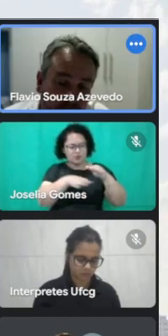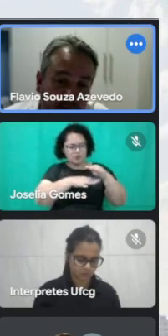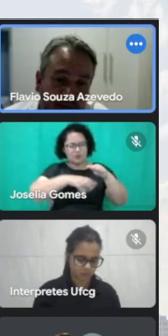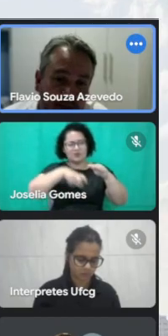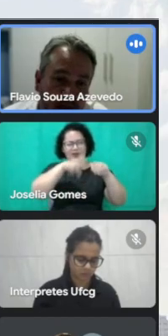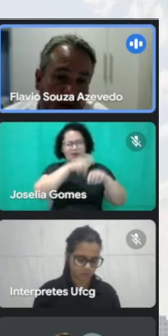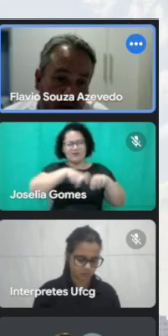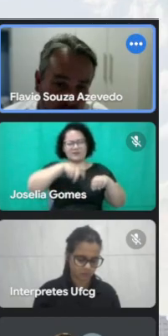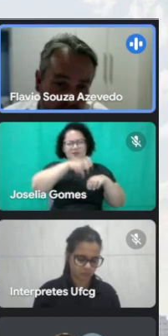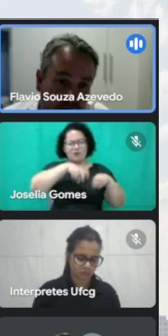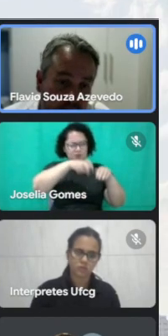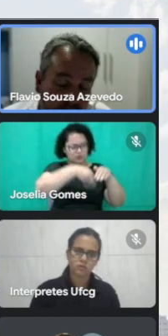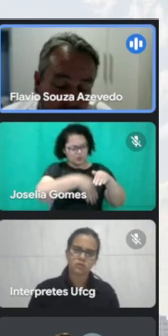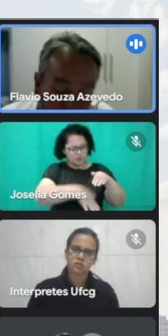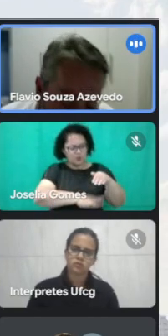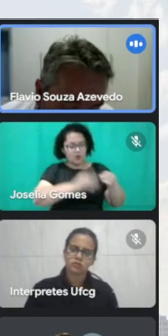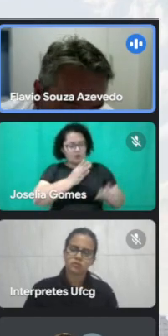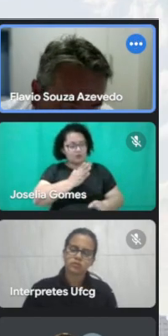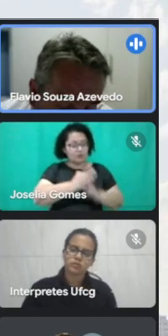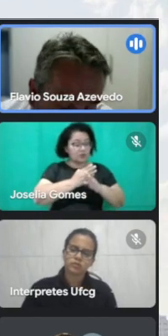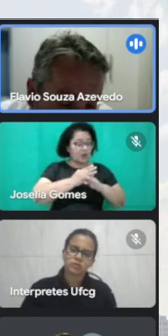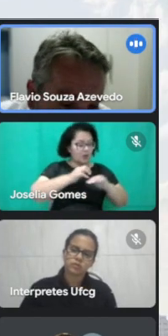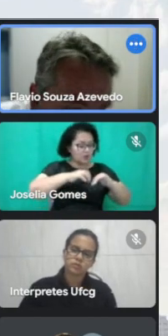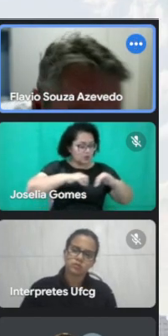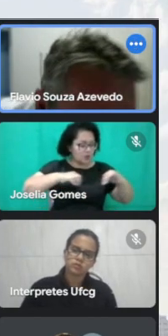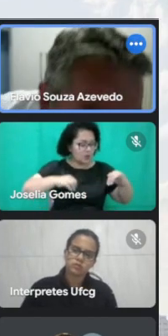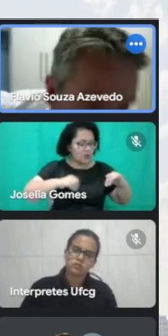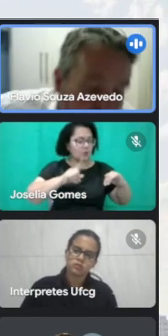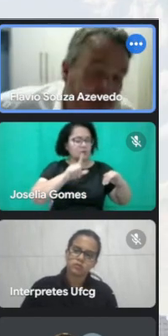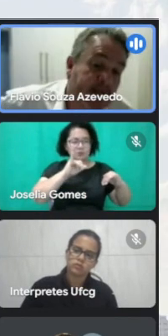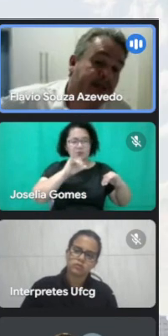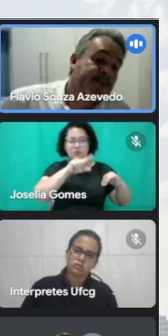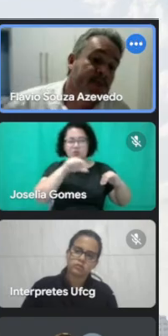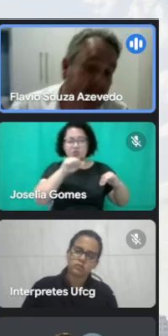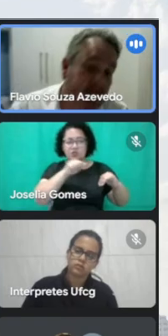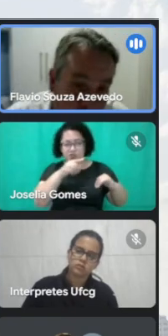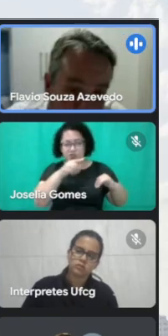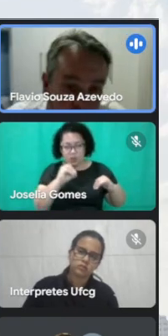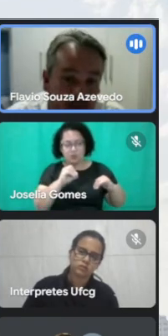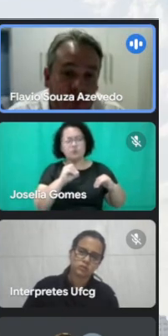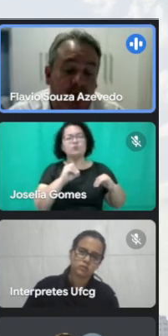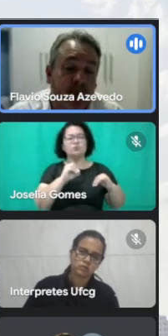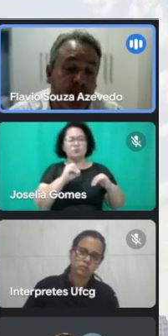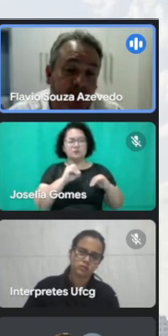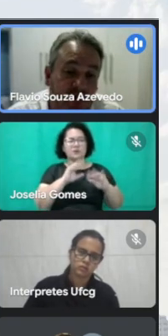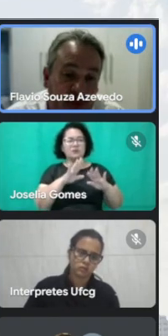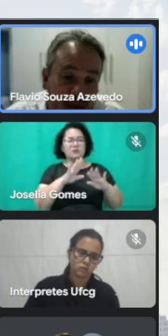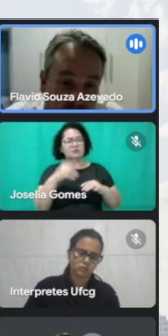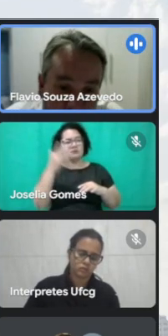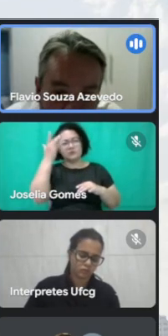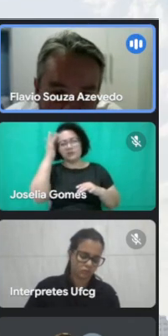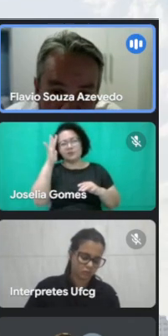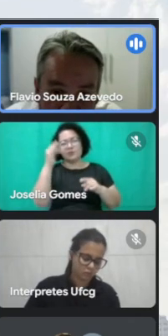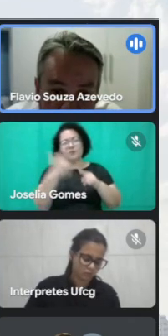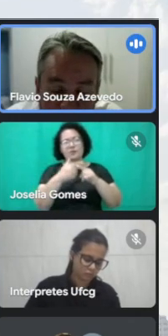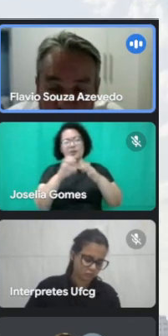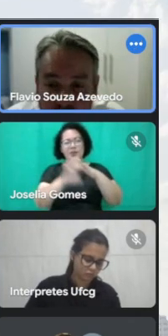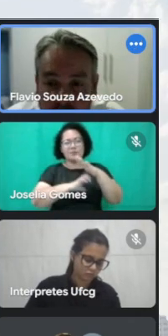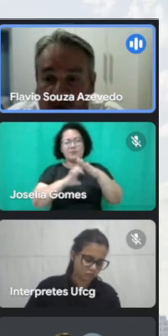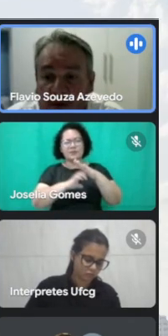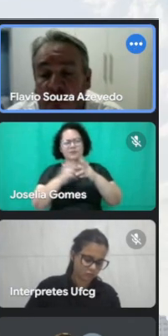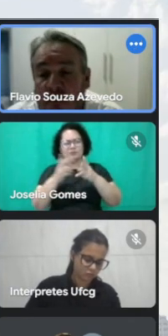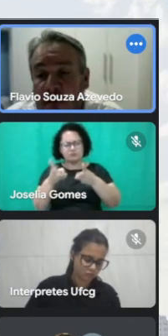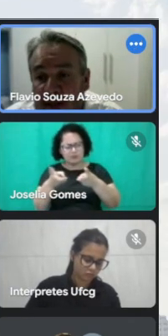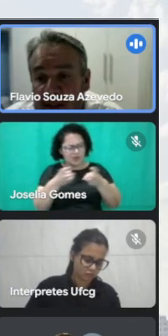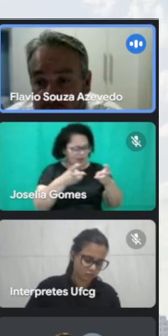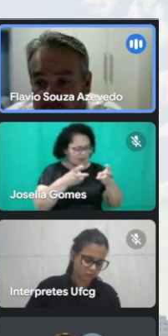problema, né? Inclusive aumentaram os custos do projeto, porque não se sabia, né? E a empresa que fez as sondagens não